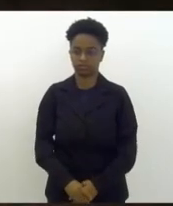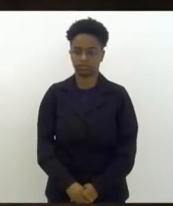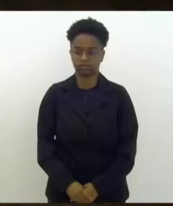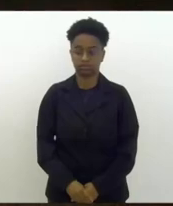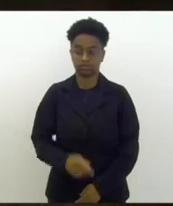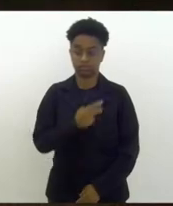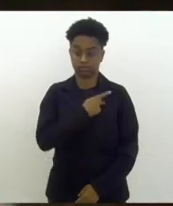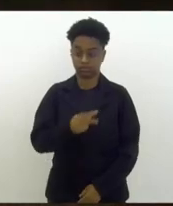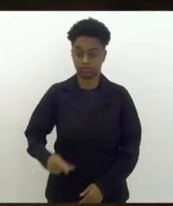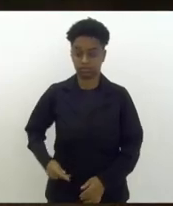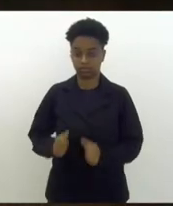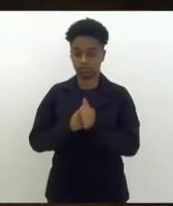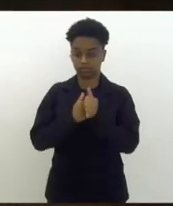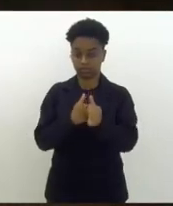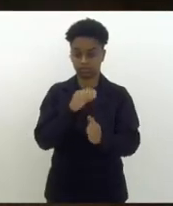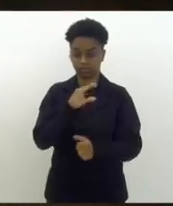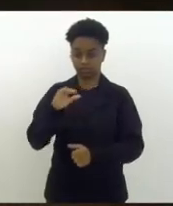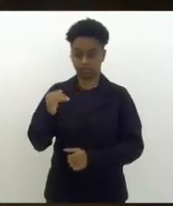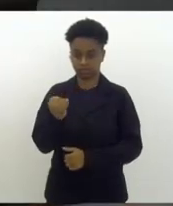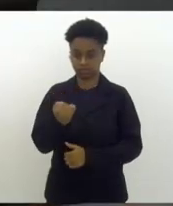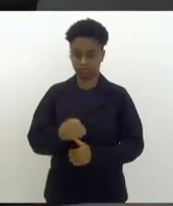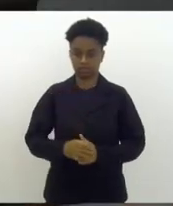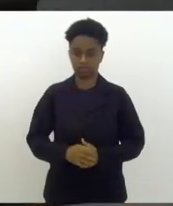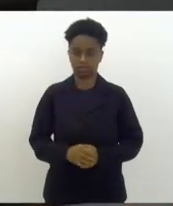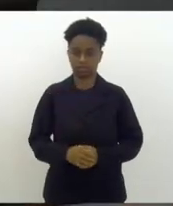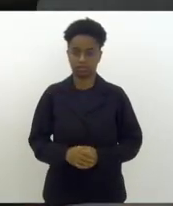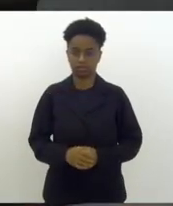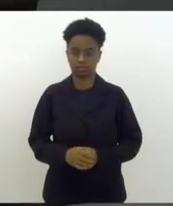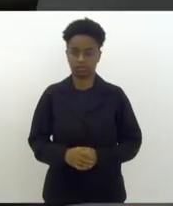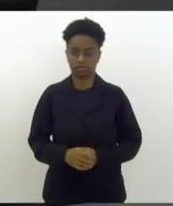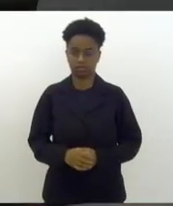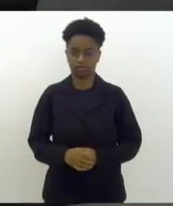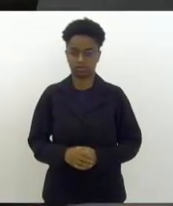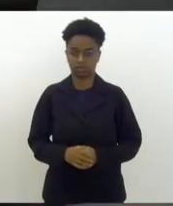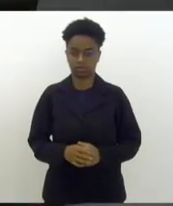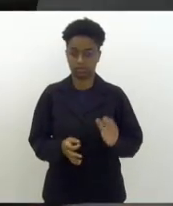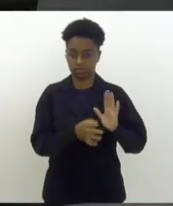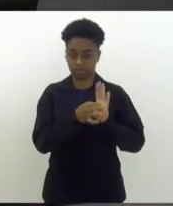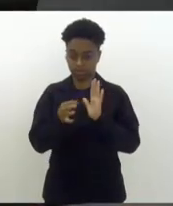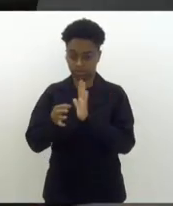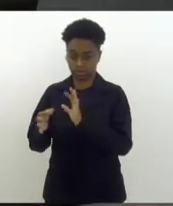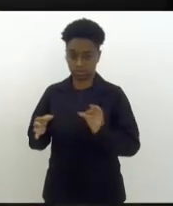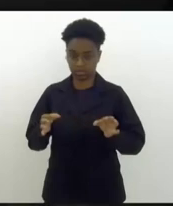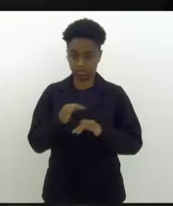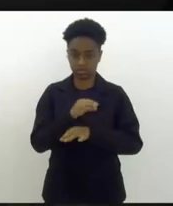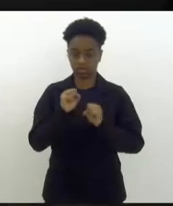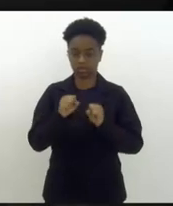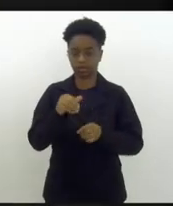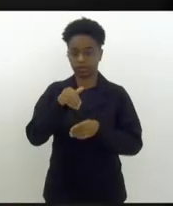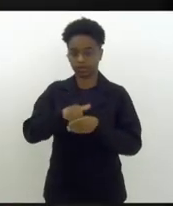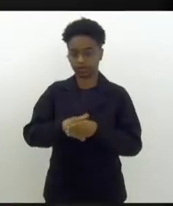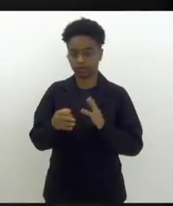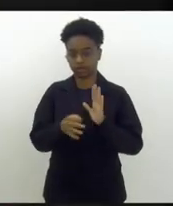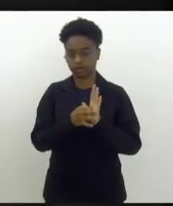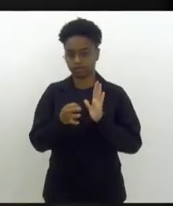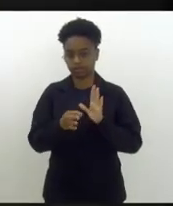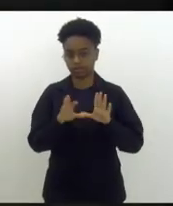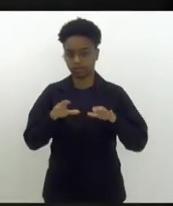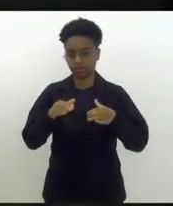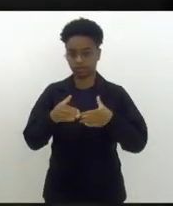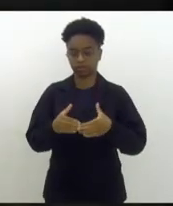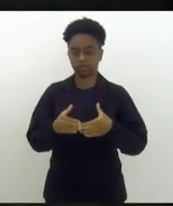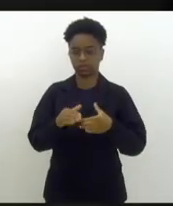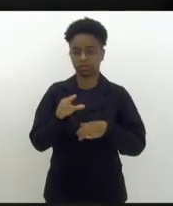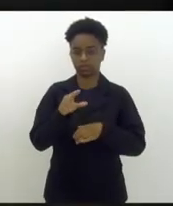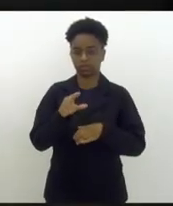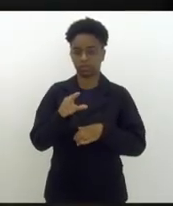senhor presidente acompanha Aparecida ccj com os pareceres emitidos em votação parecer da comissão de